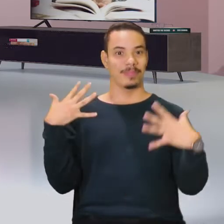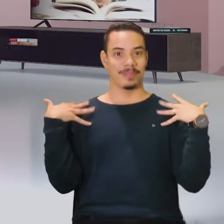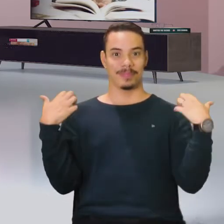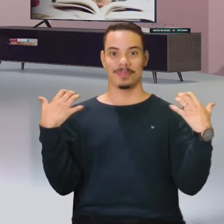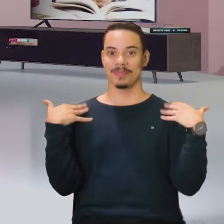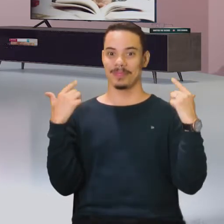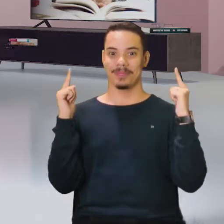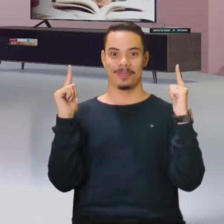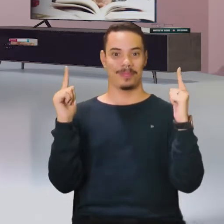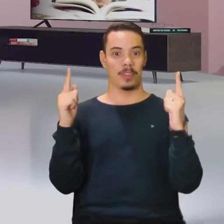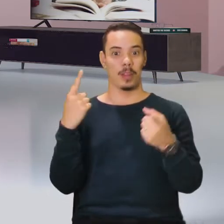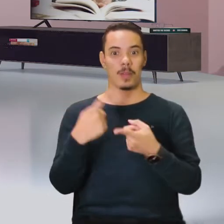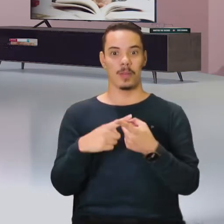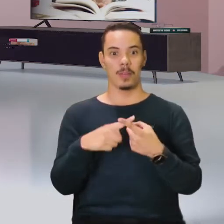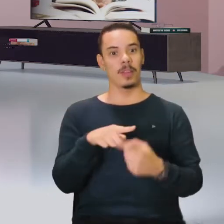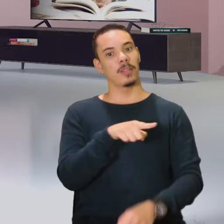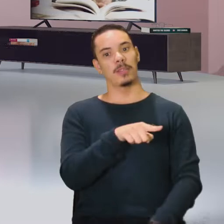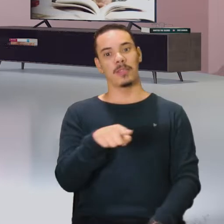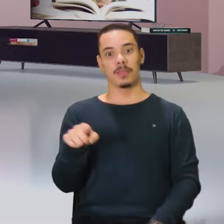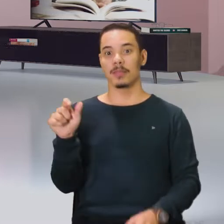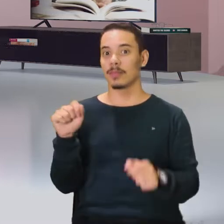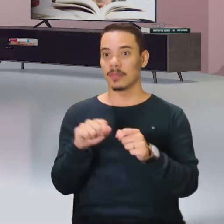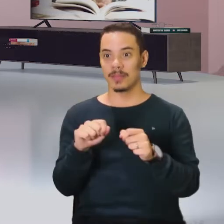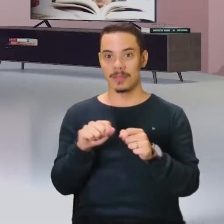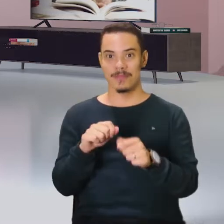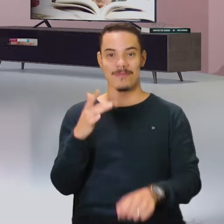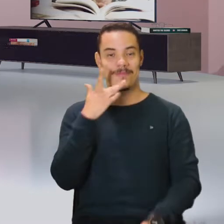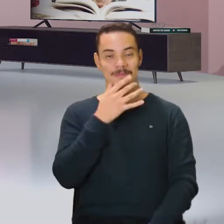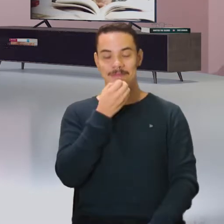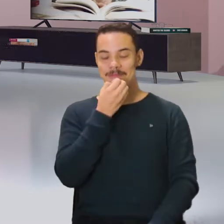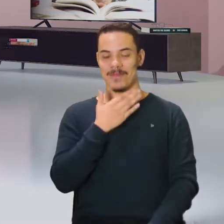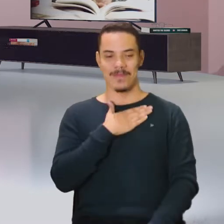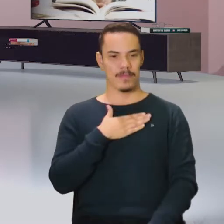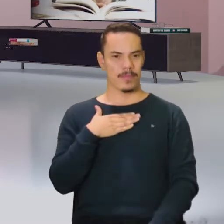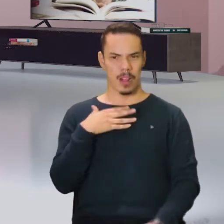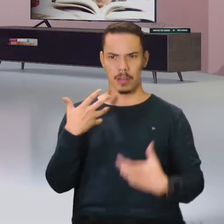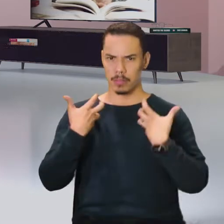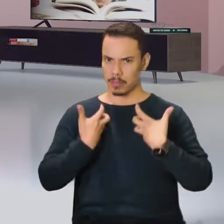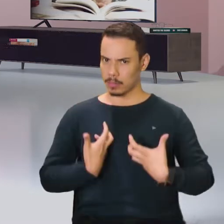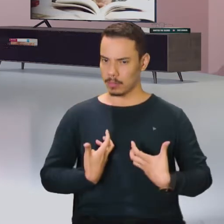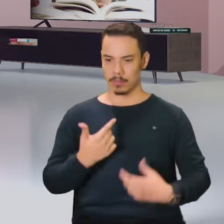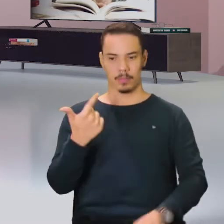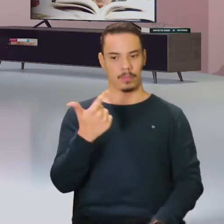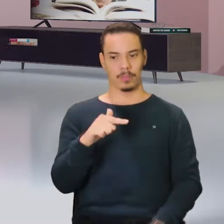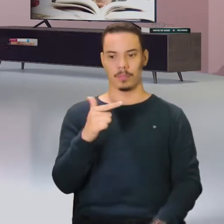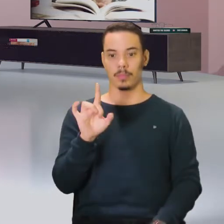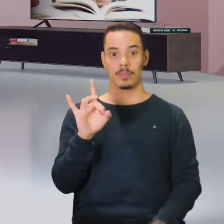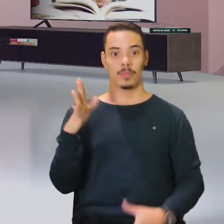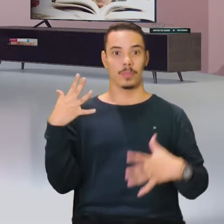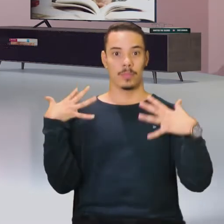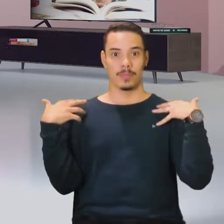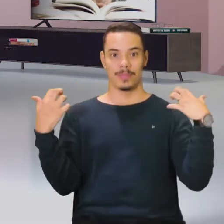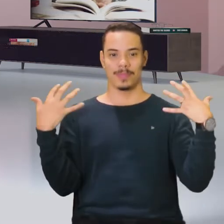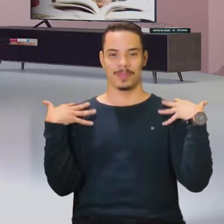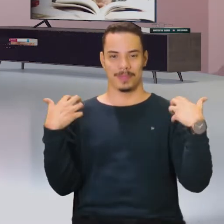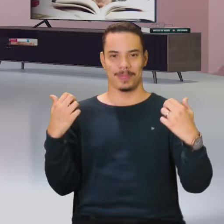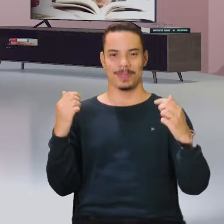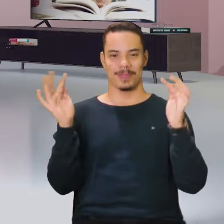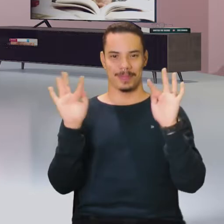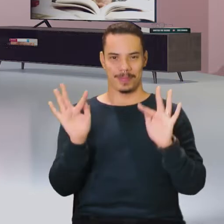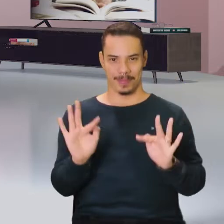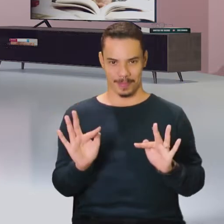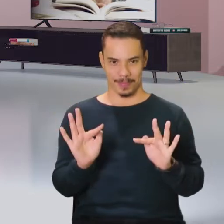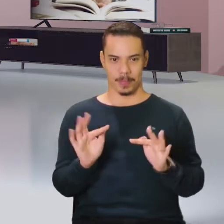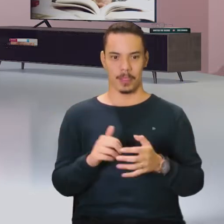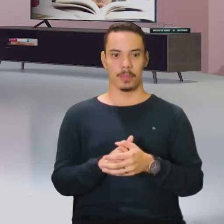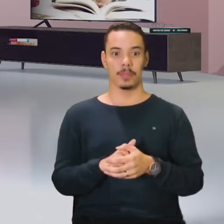lazer. Quando você faz aquilo que gosta, não tem cansaço, só tem alegria. Exatamente,